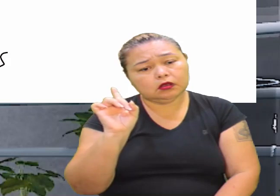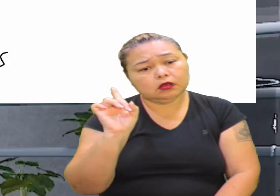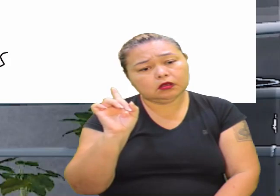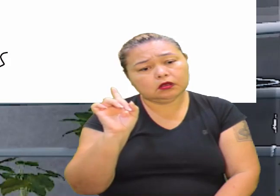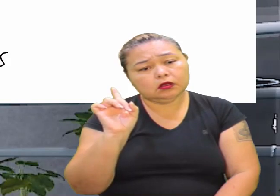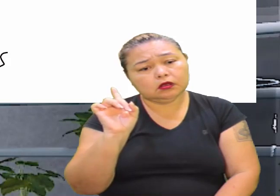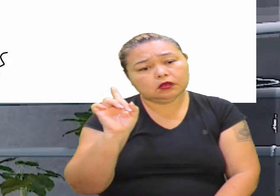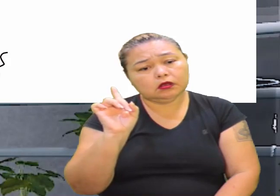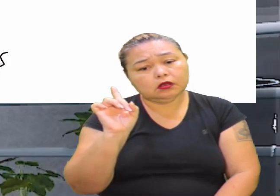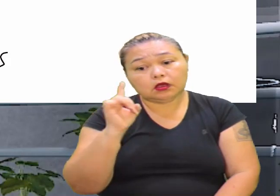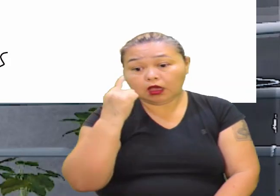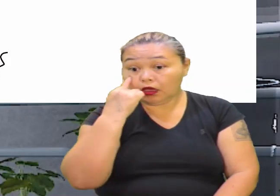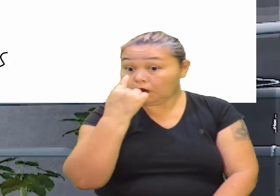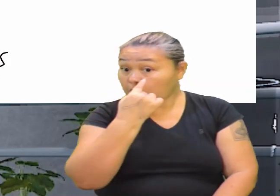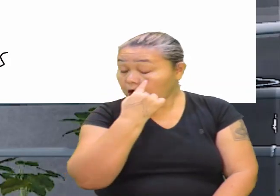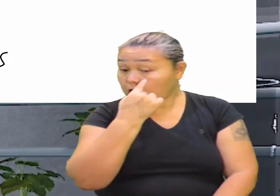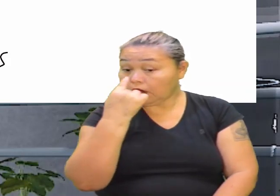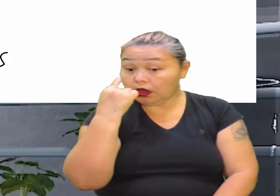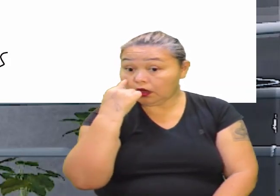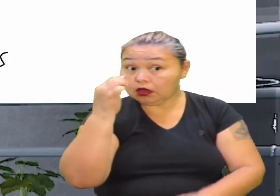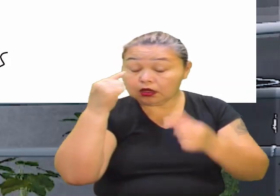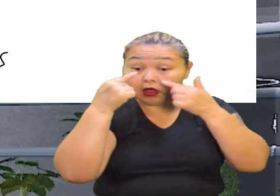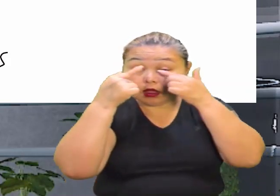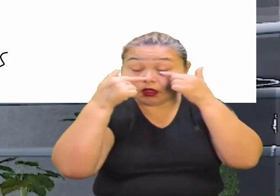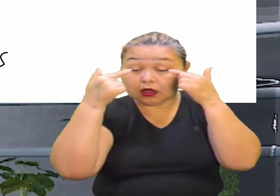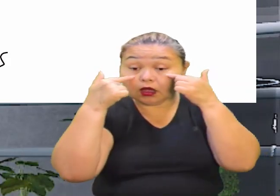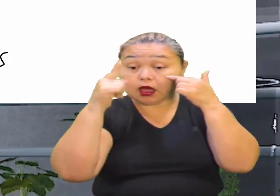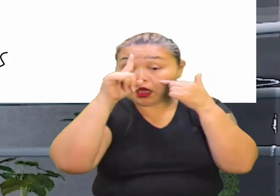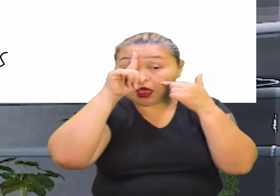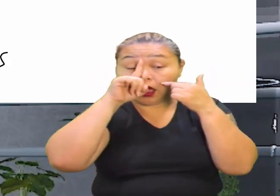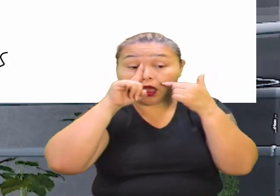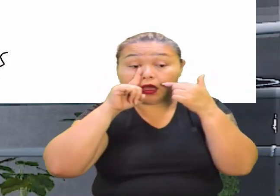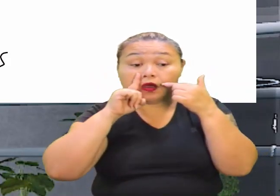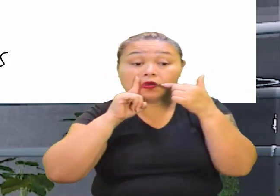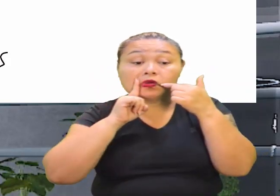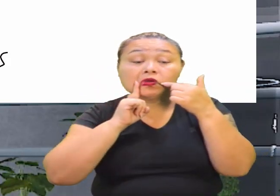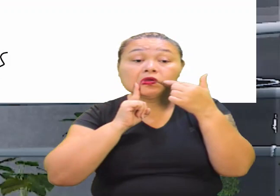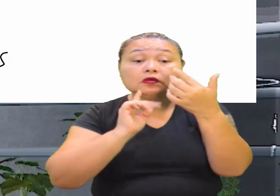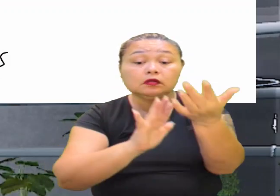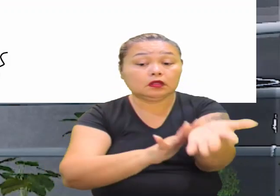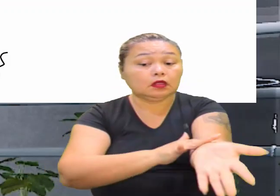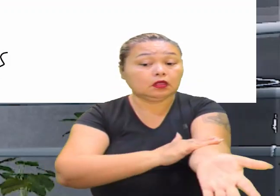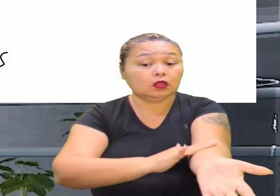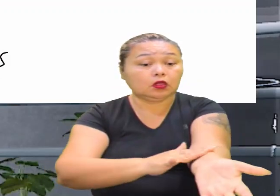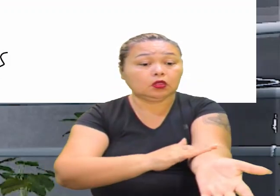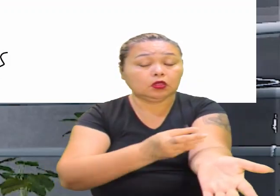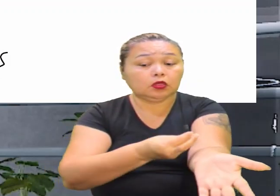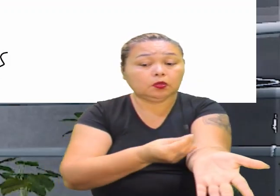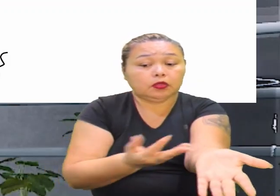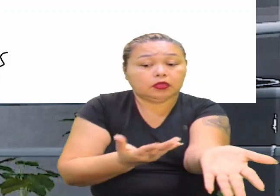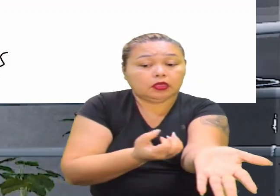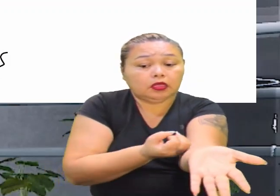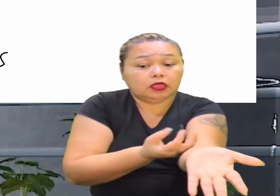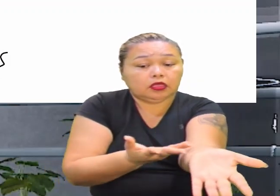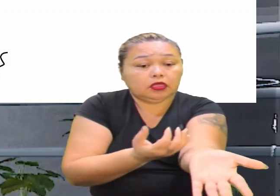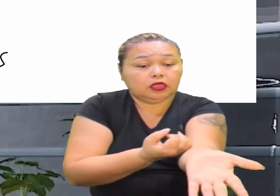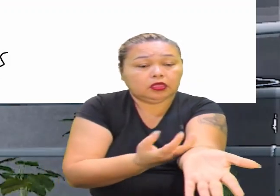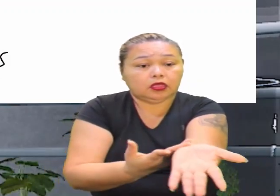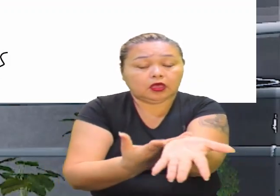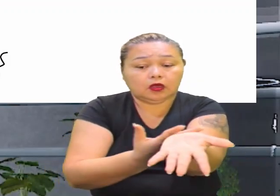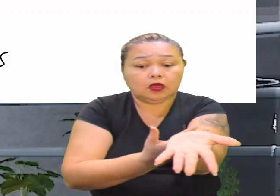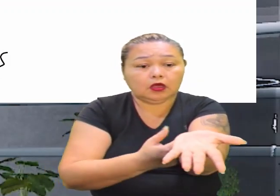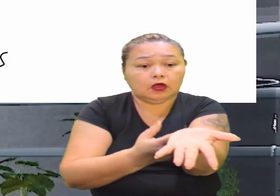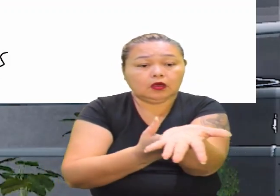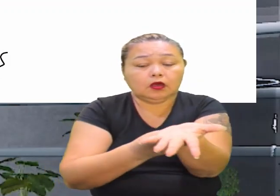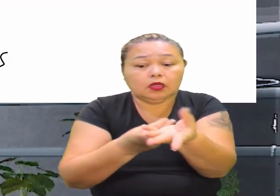elas têm um globo ocular muito amarelado, porque moles, ruptura do sangue, quando entra em contato